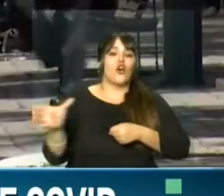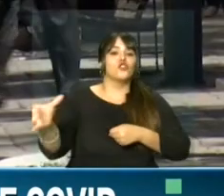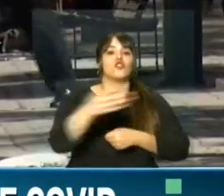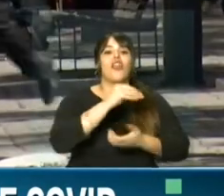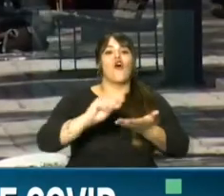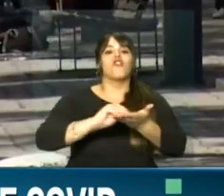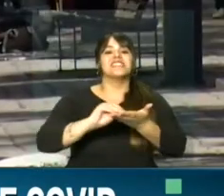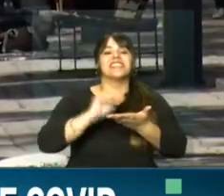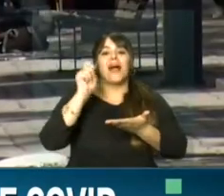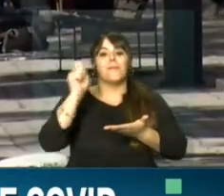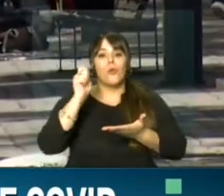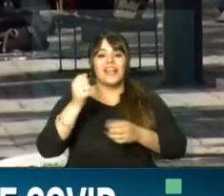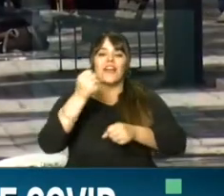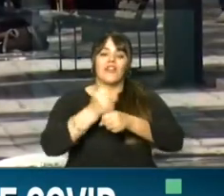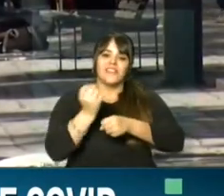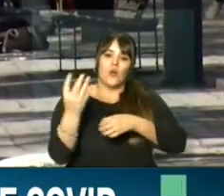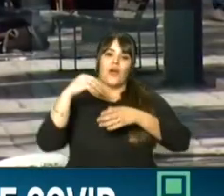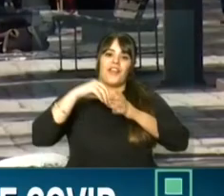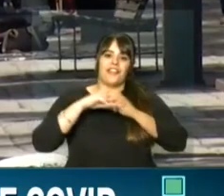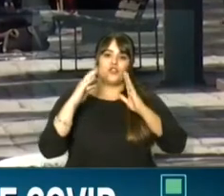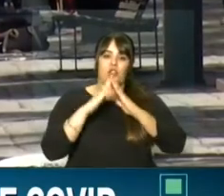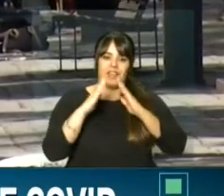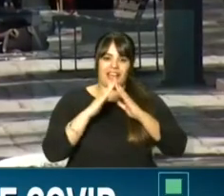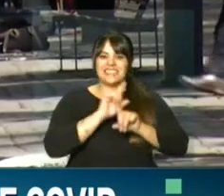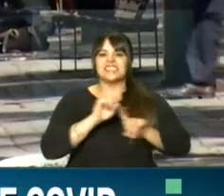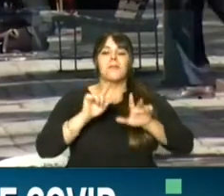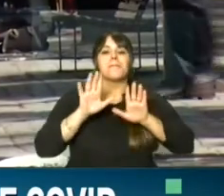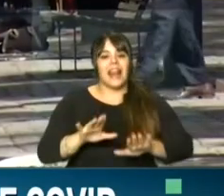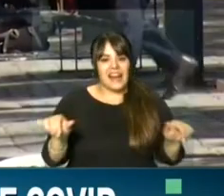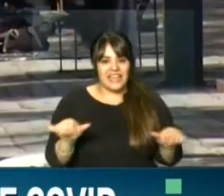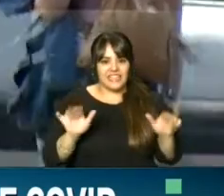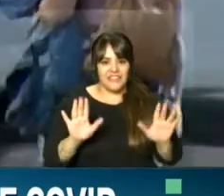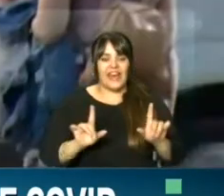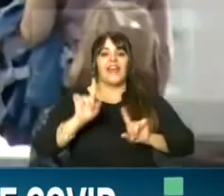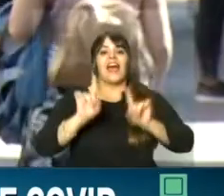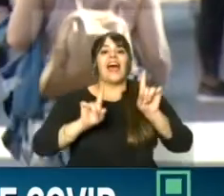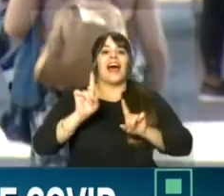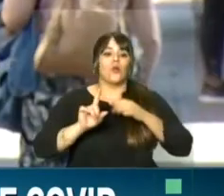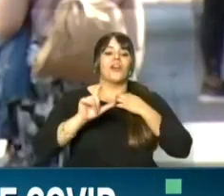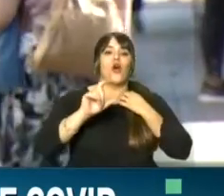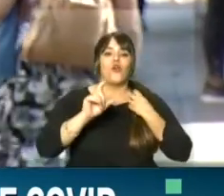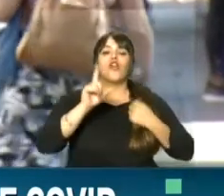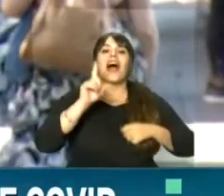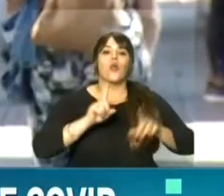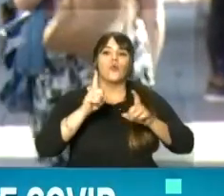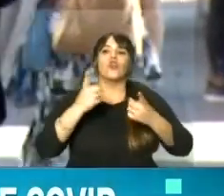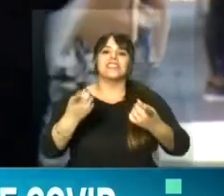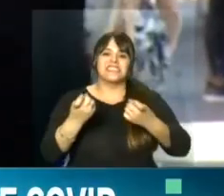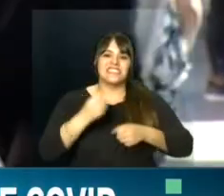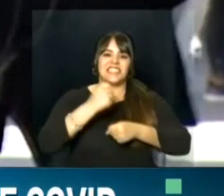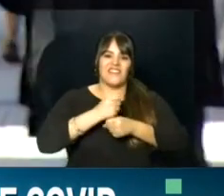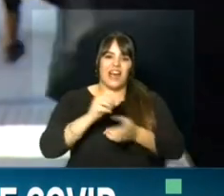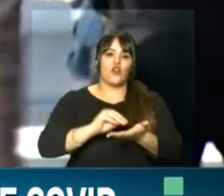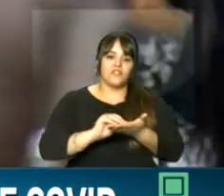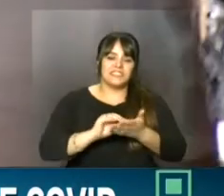semanas. O governo pediu a retomada do teletrabalho, o cancelamento de todas as modalidades esportivas em espaços fechados